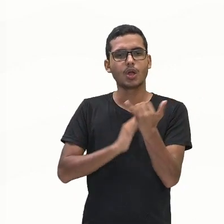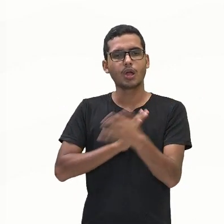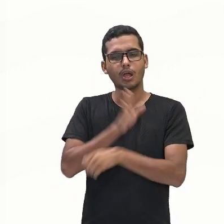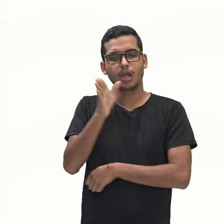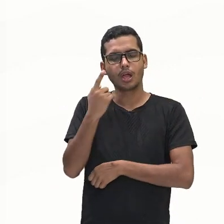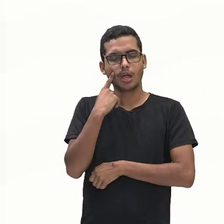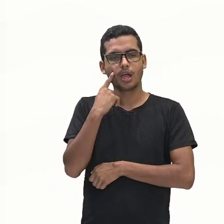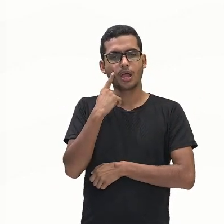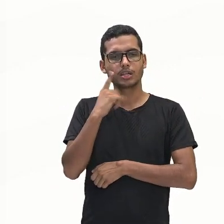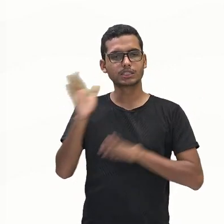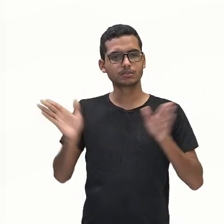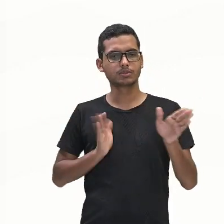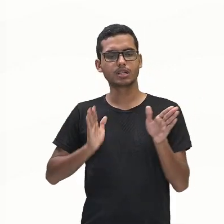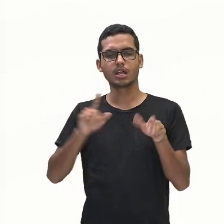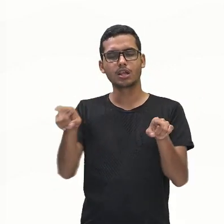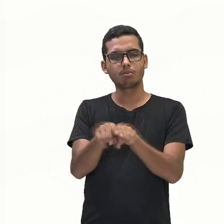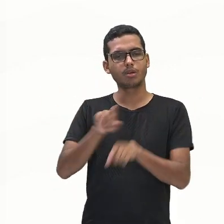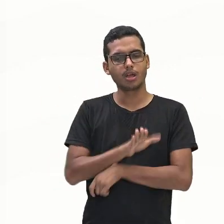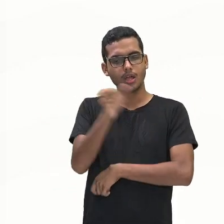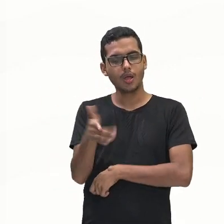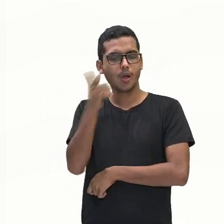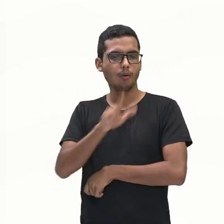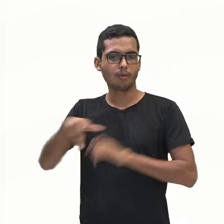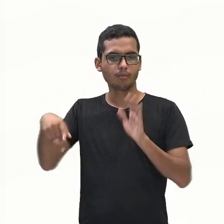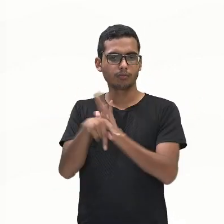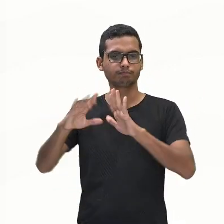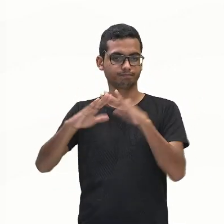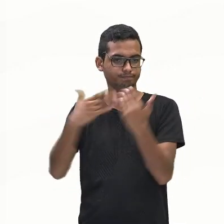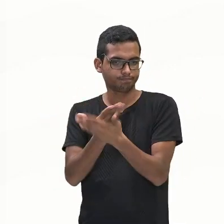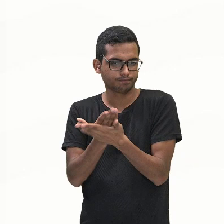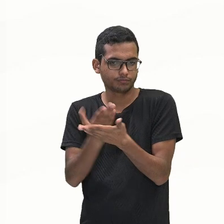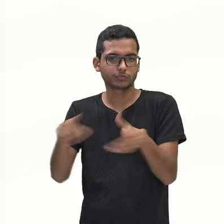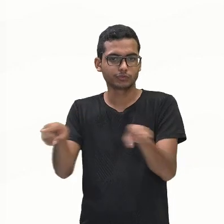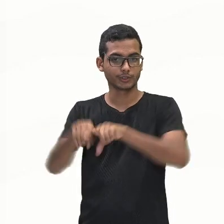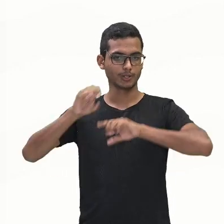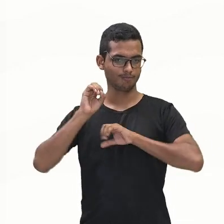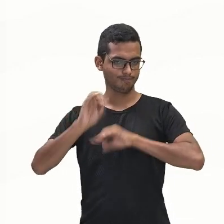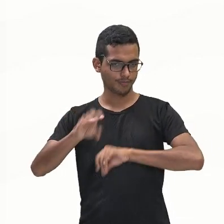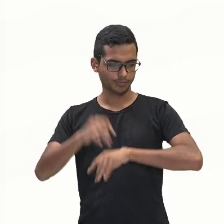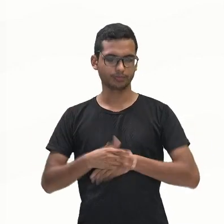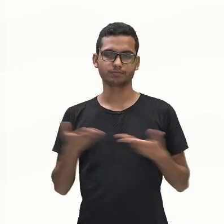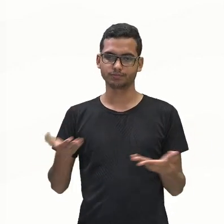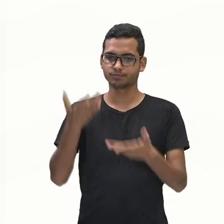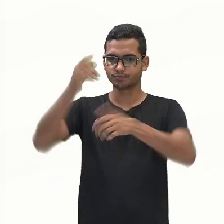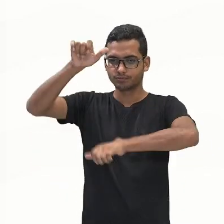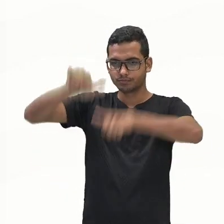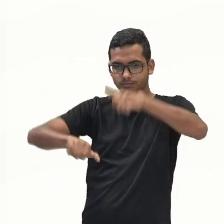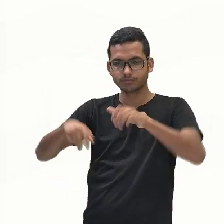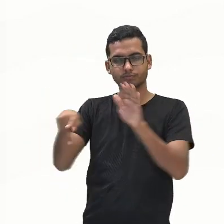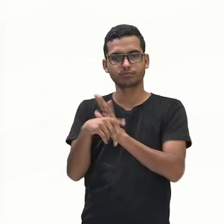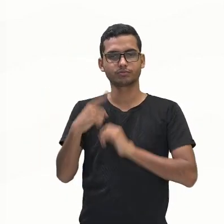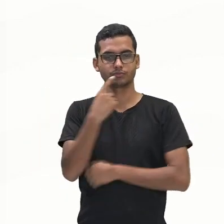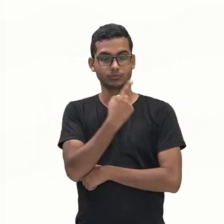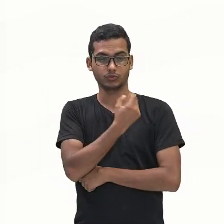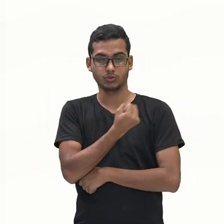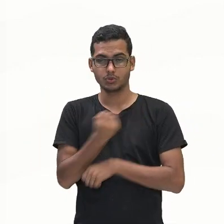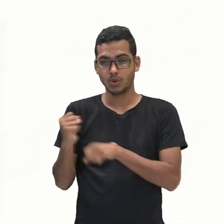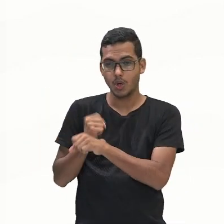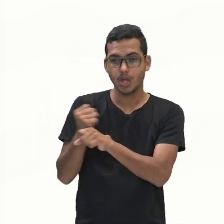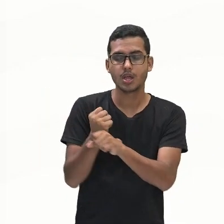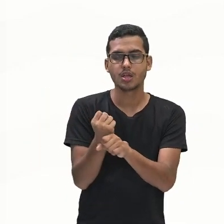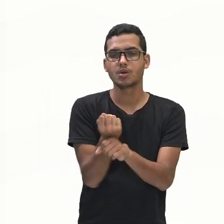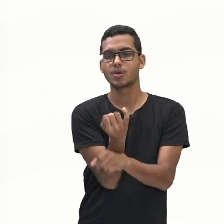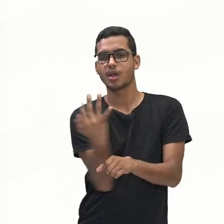os dados com relação à educação, né? Então, a gente analisa aqui os anos médios de estudos e